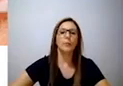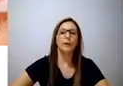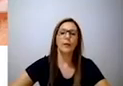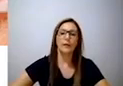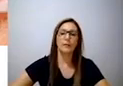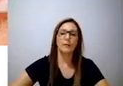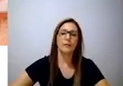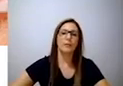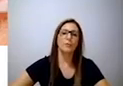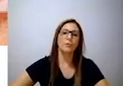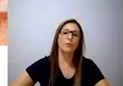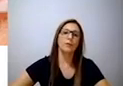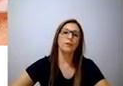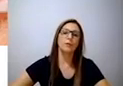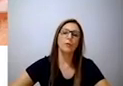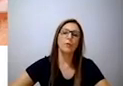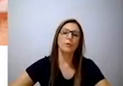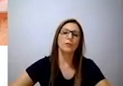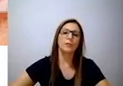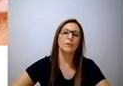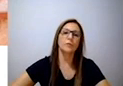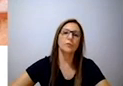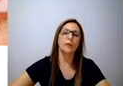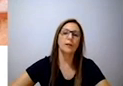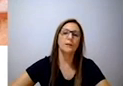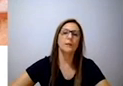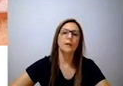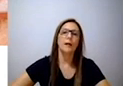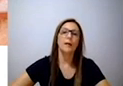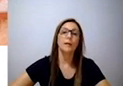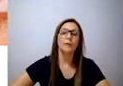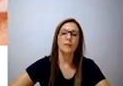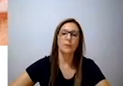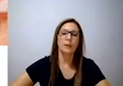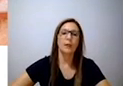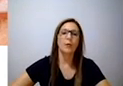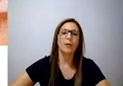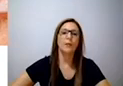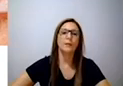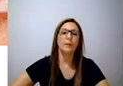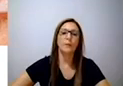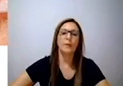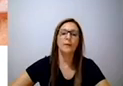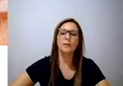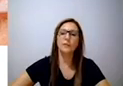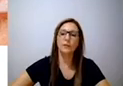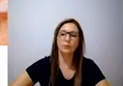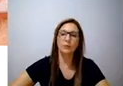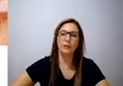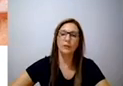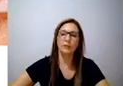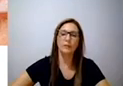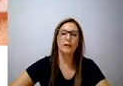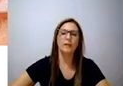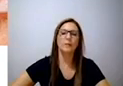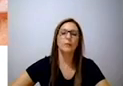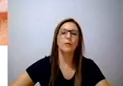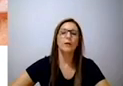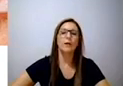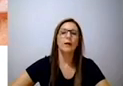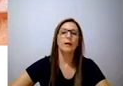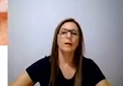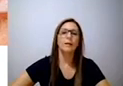quando aparecem as lesões neurológicas e visuais, aneurisma na aorta, demência e dificuldade em andar.